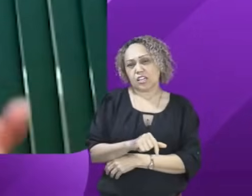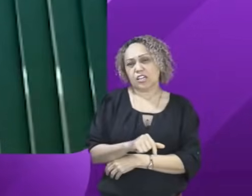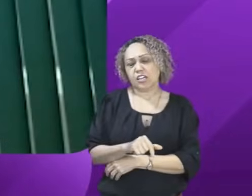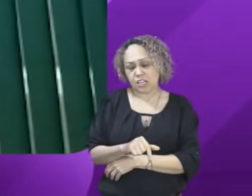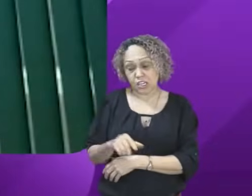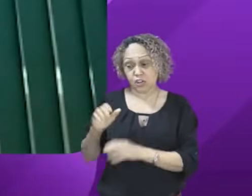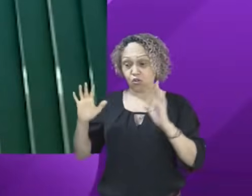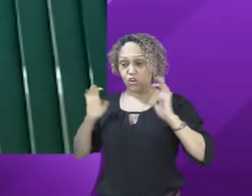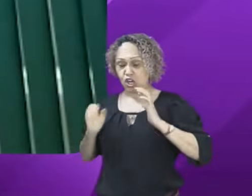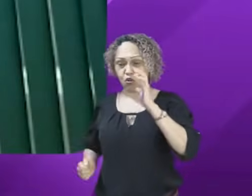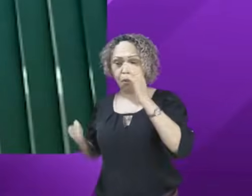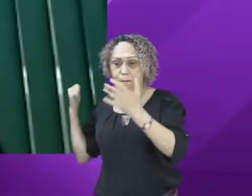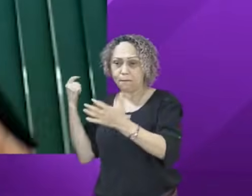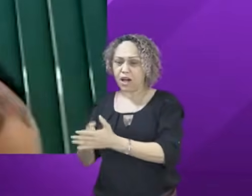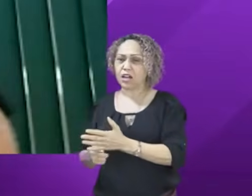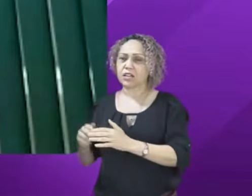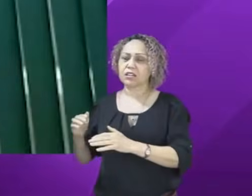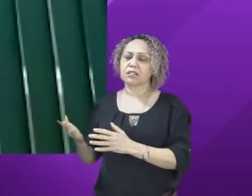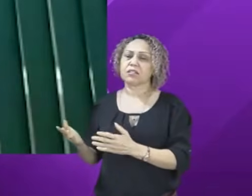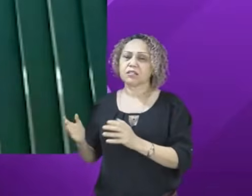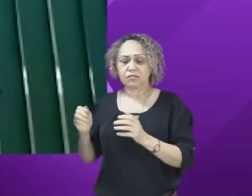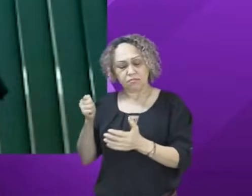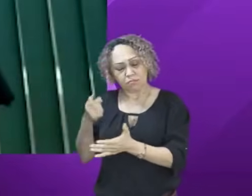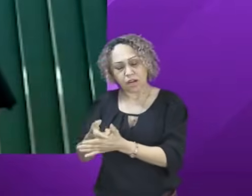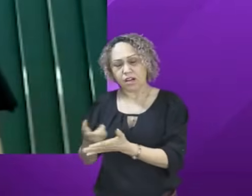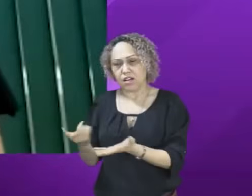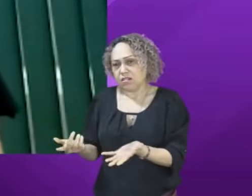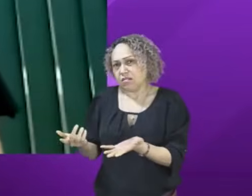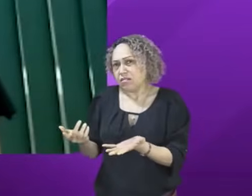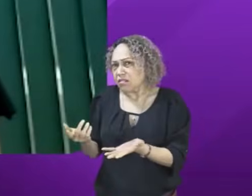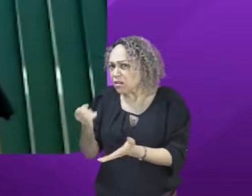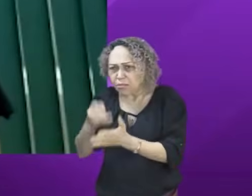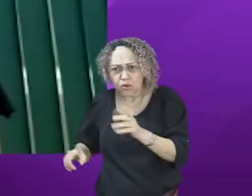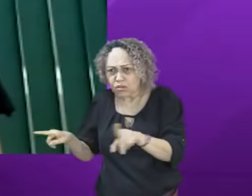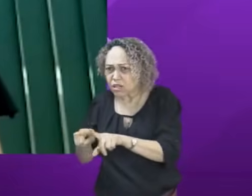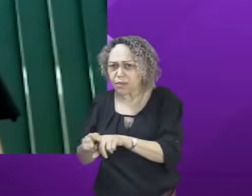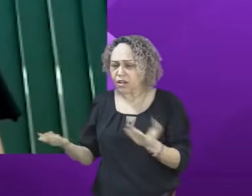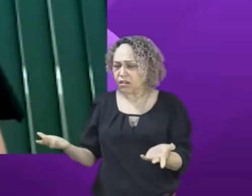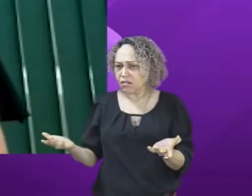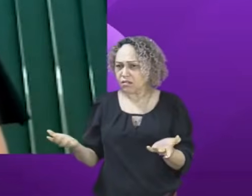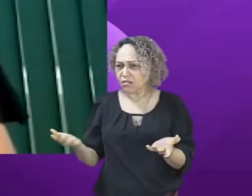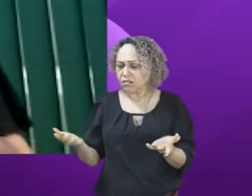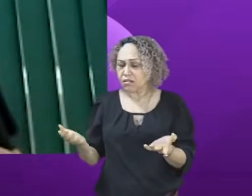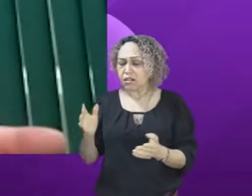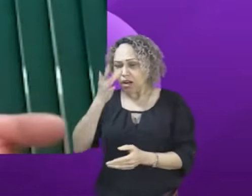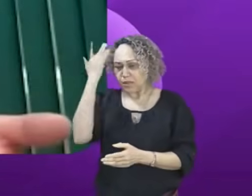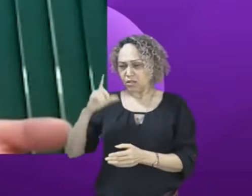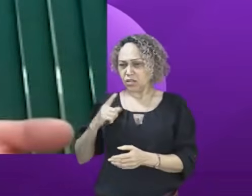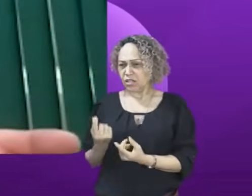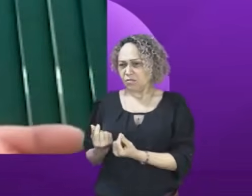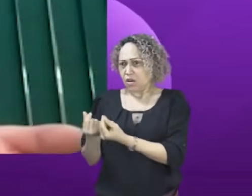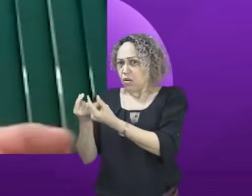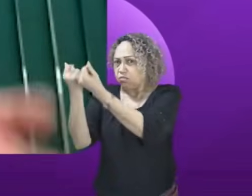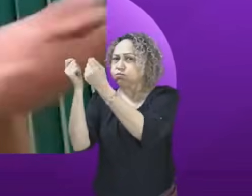pessoas pobres paguem menos impostos e que os super ricos paguem pelo menos um pouco de imposto. Porque quem ganha mais tem que pagar proporcional